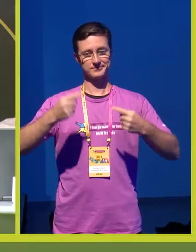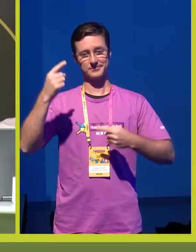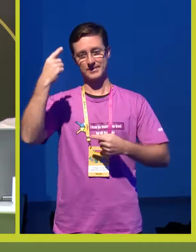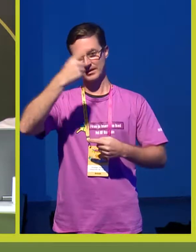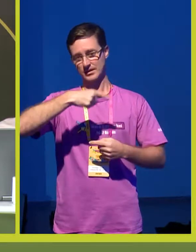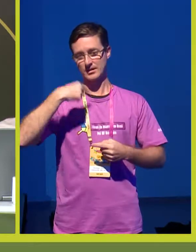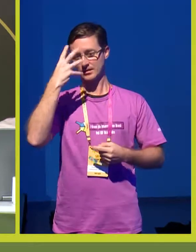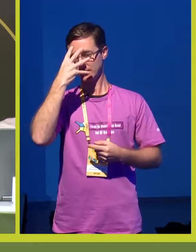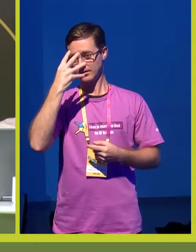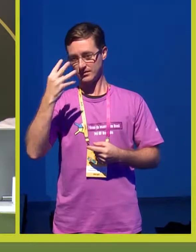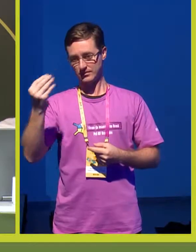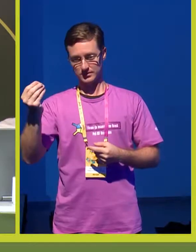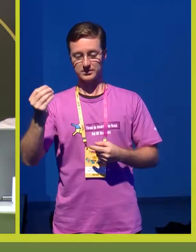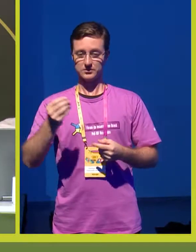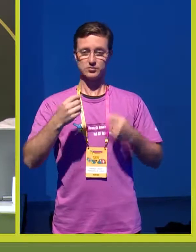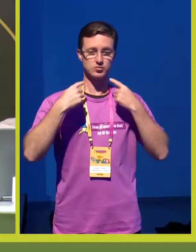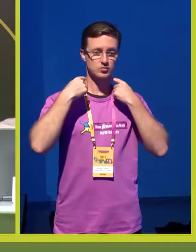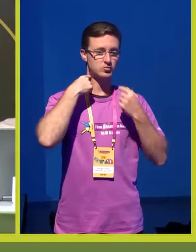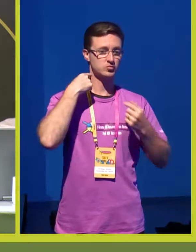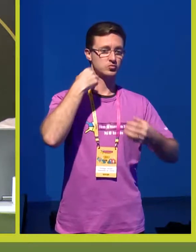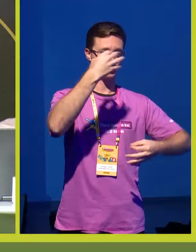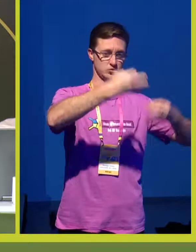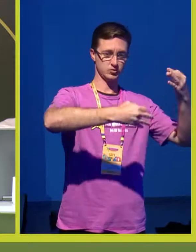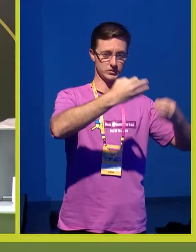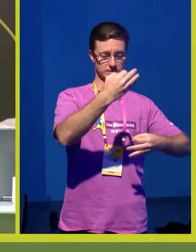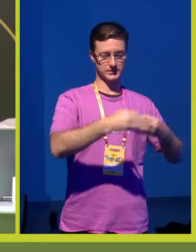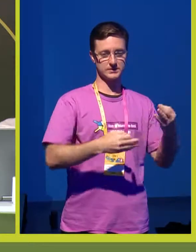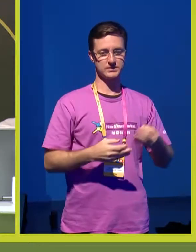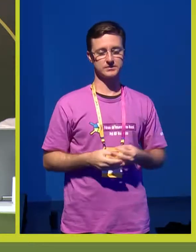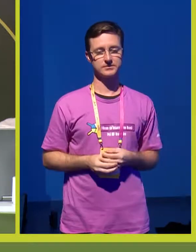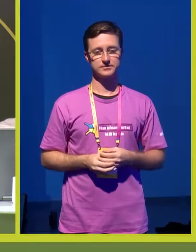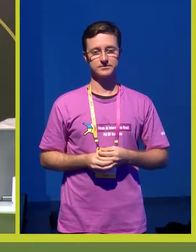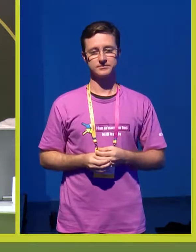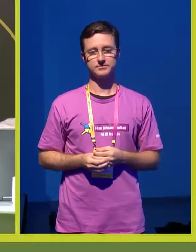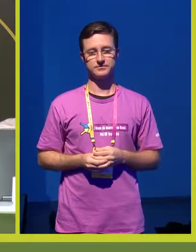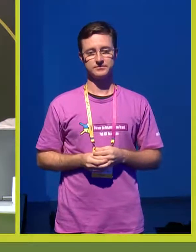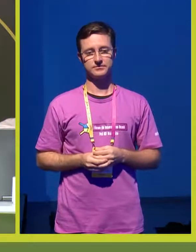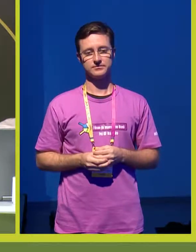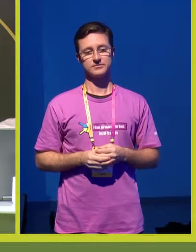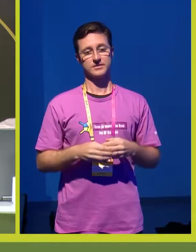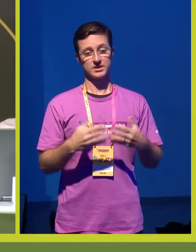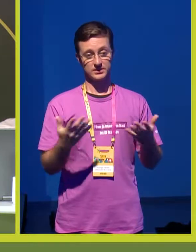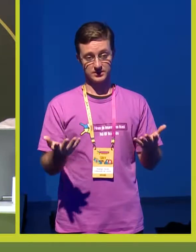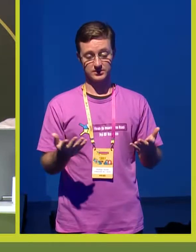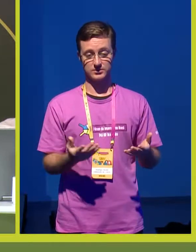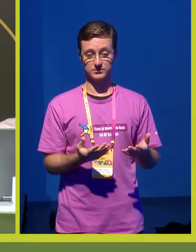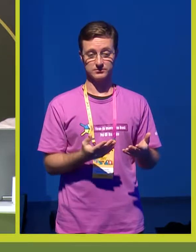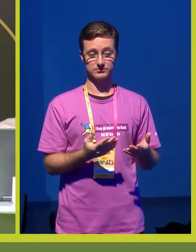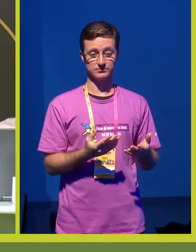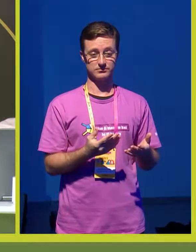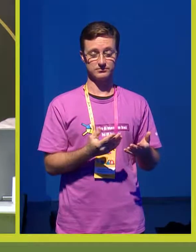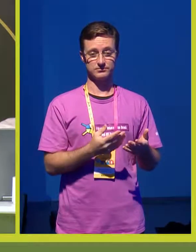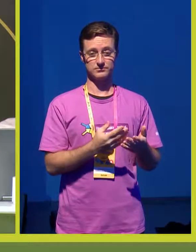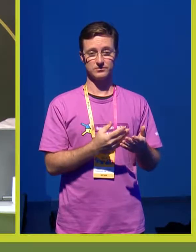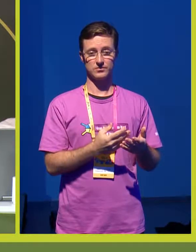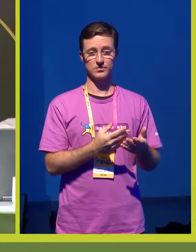com decisão judicial de preferência de um mecanismo de